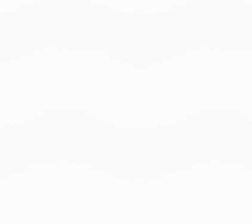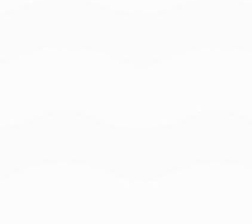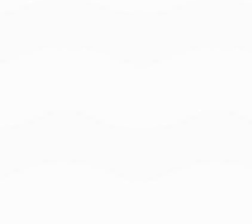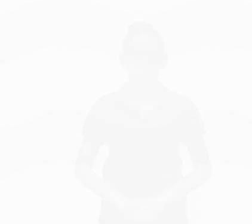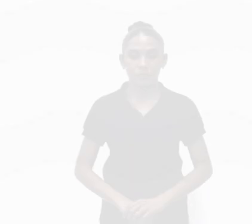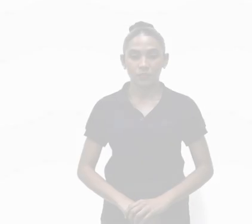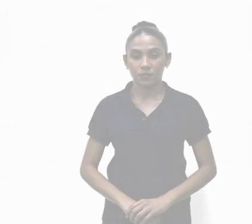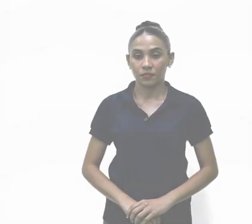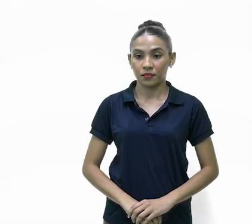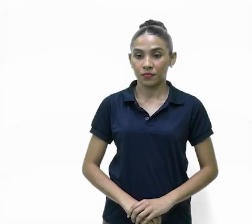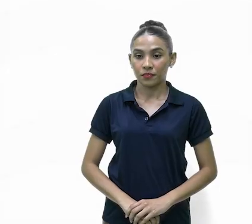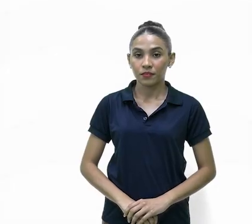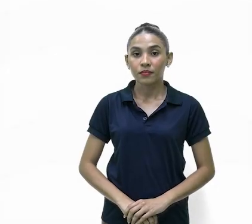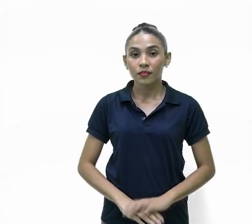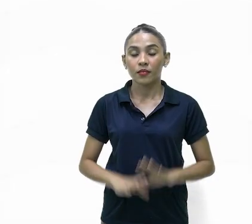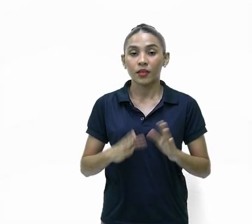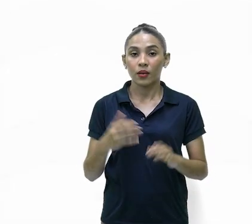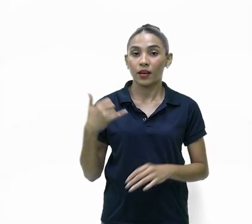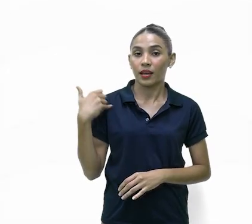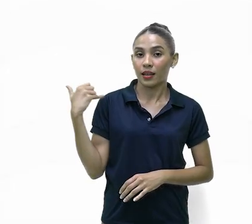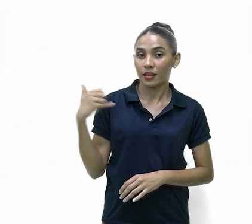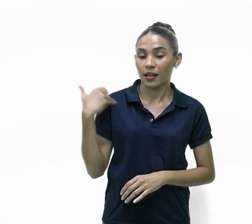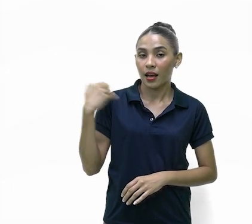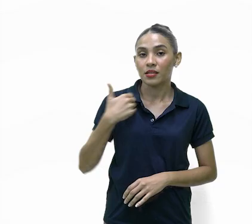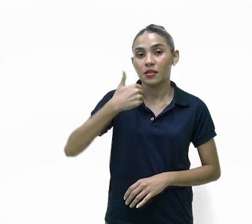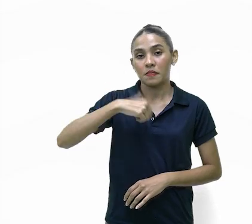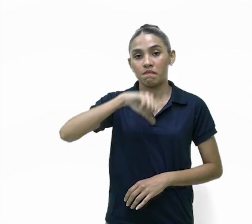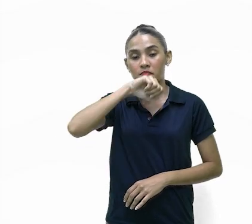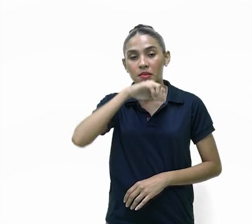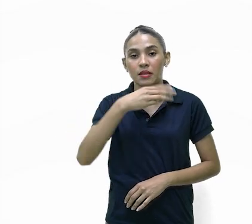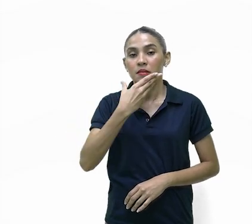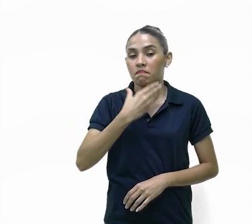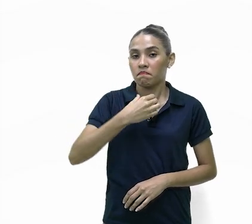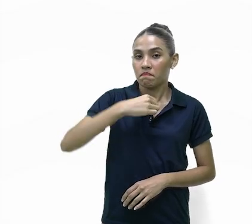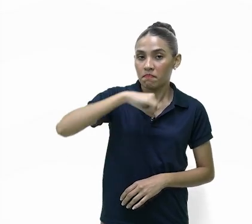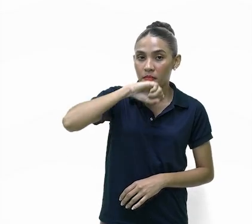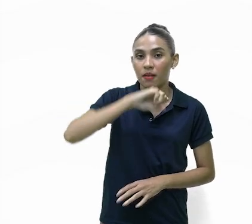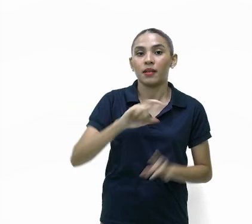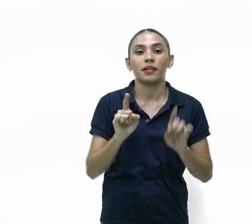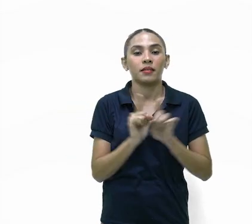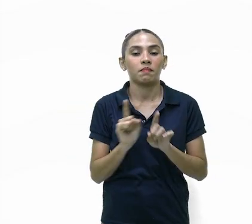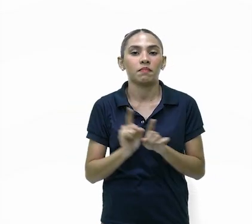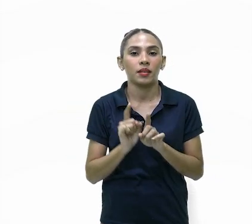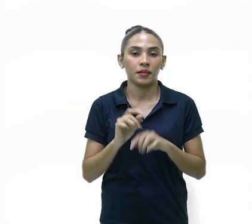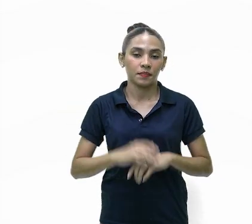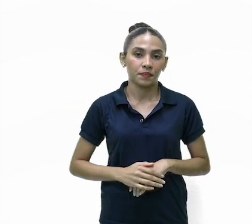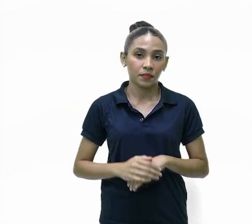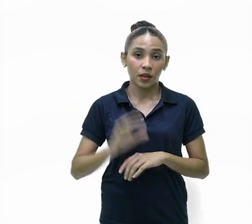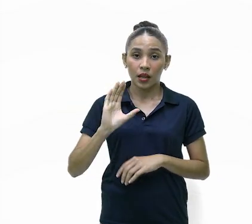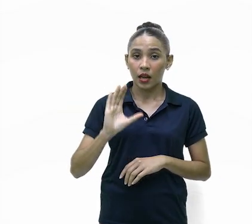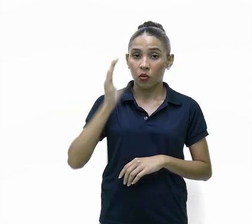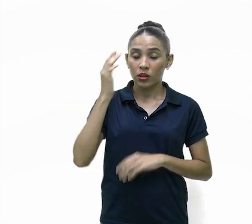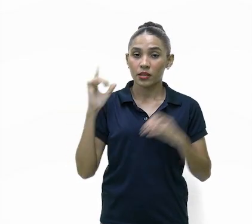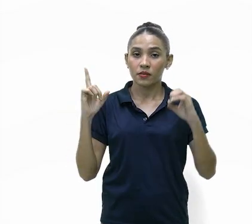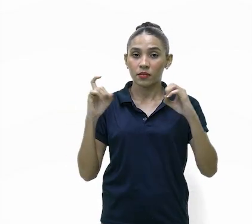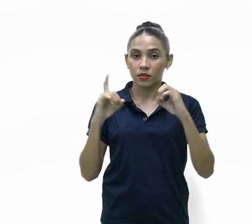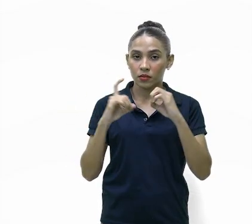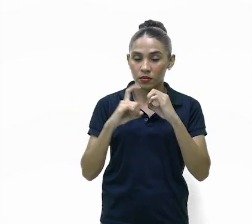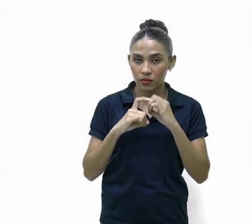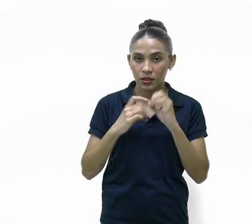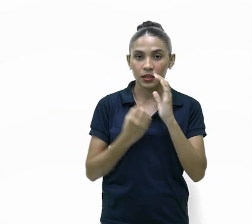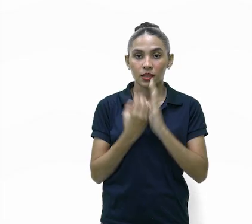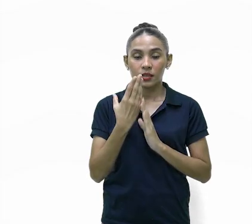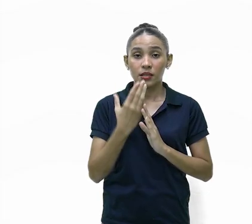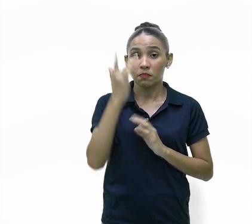descobre-se também que a idade dos pais, no momento da concepção, né, naquele momento em que ocorre a fecundação e a formação